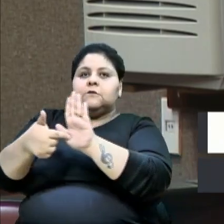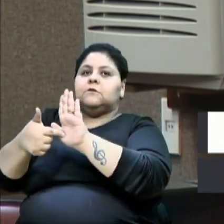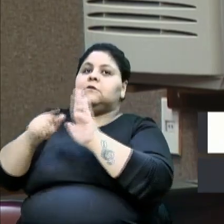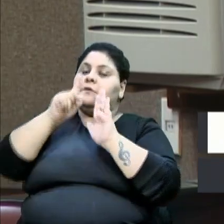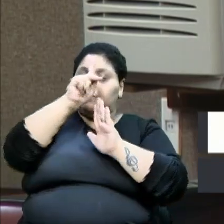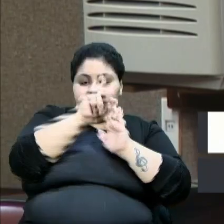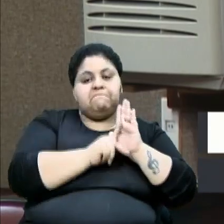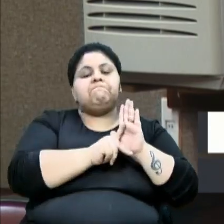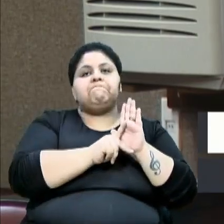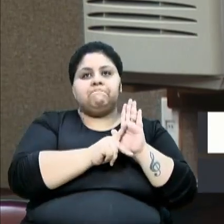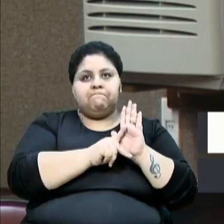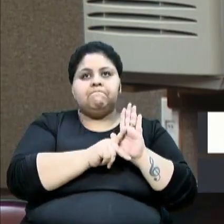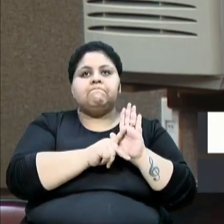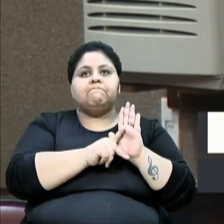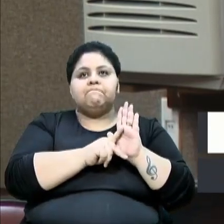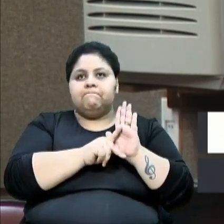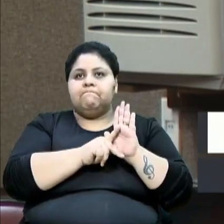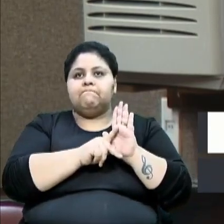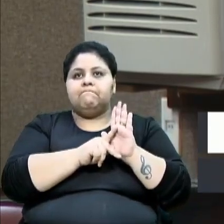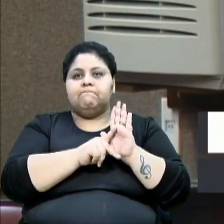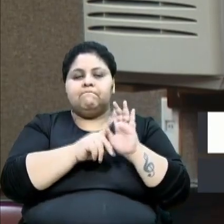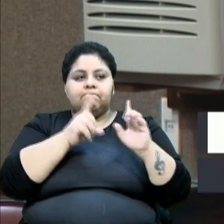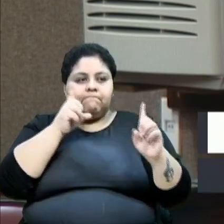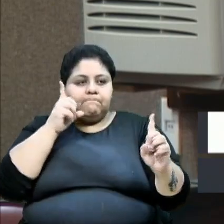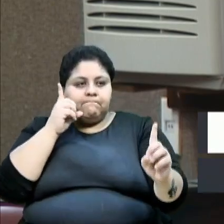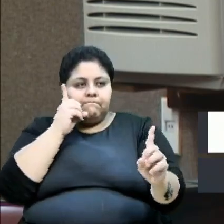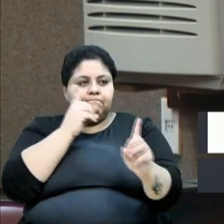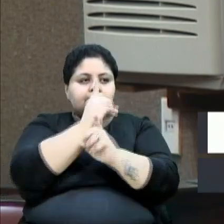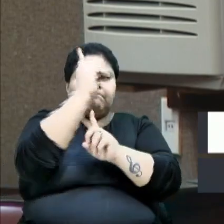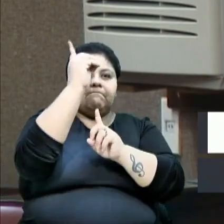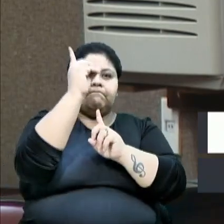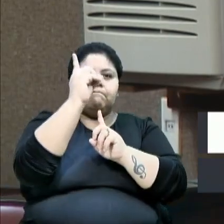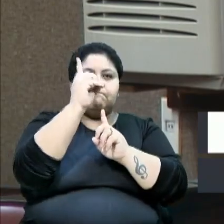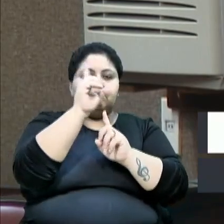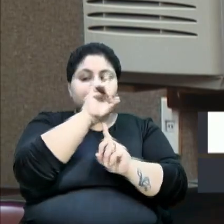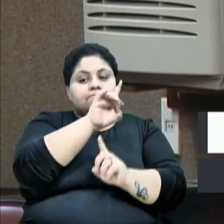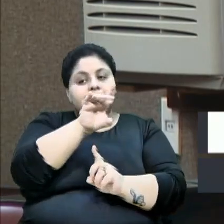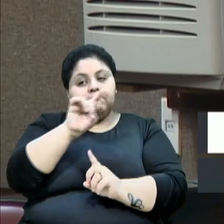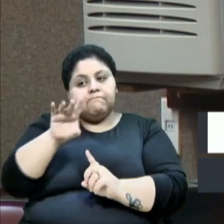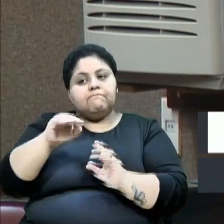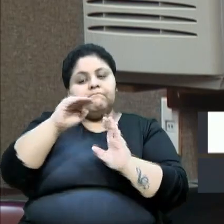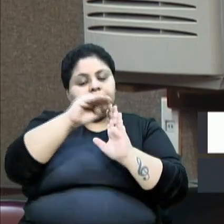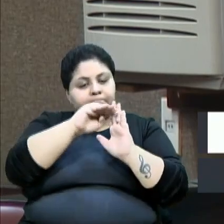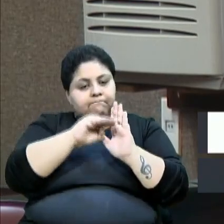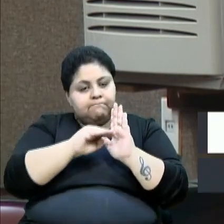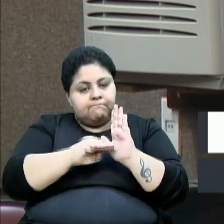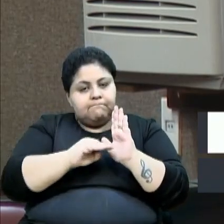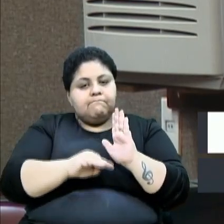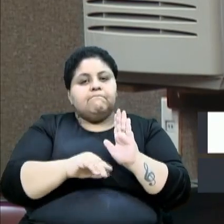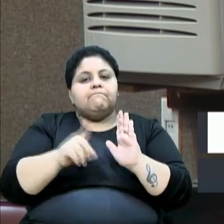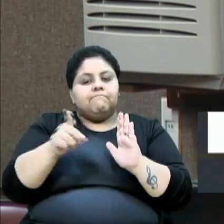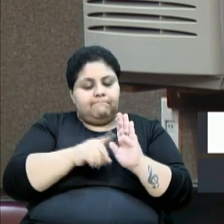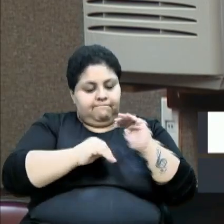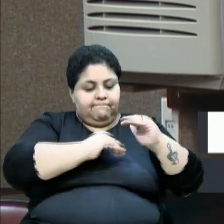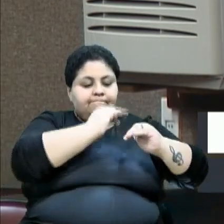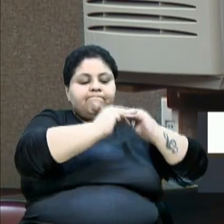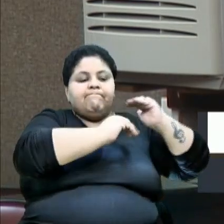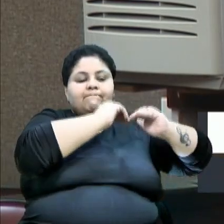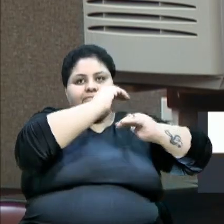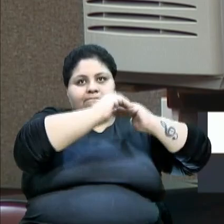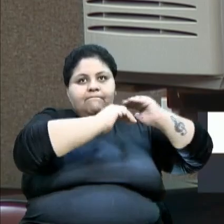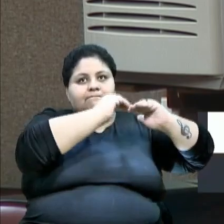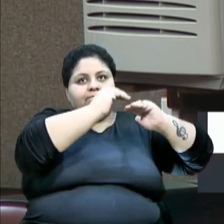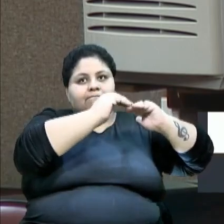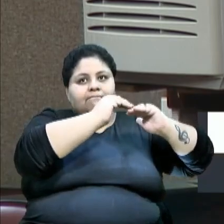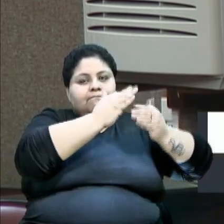projeto que vem ao encontro e os anseios da categoria, e dizer, né, que é uma construção coletiva, passou, né, pelo